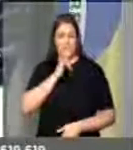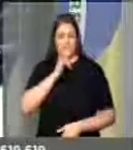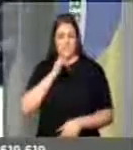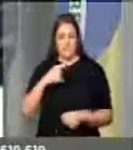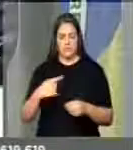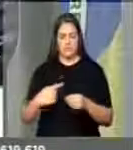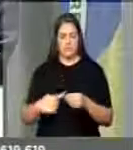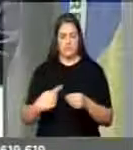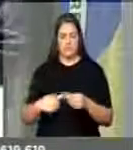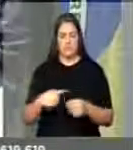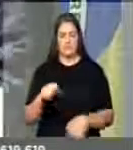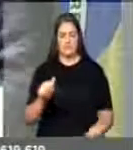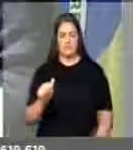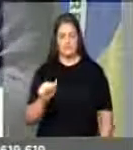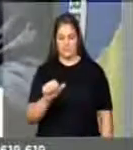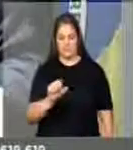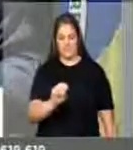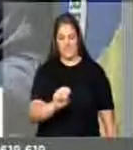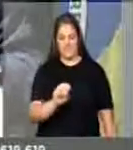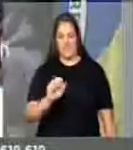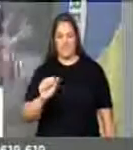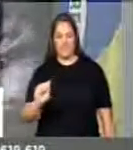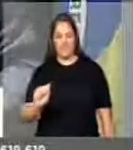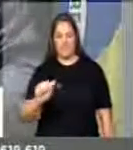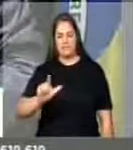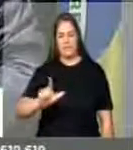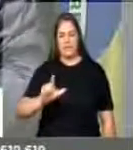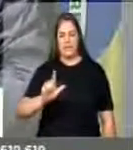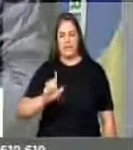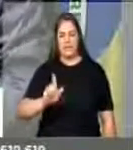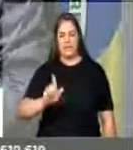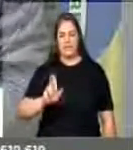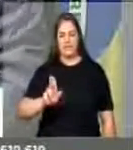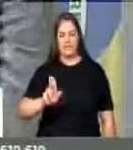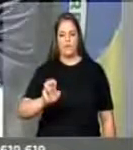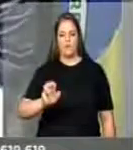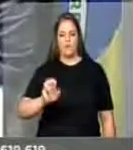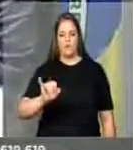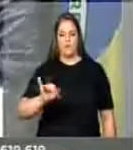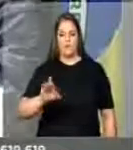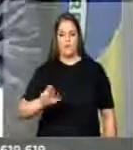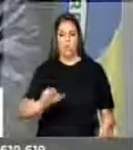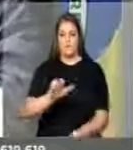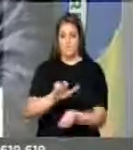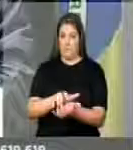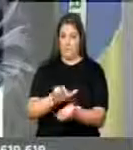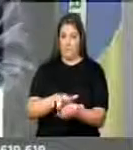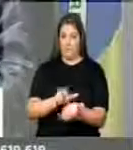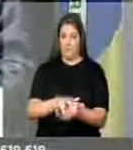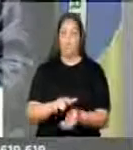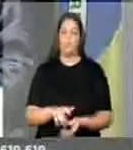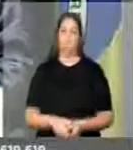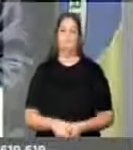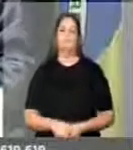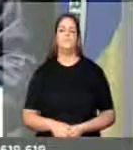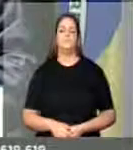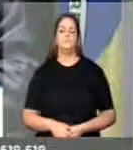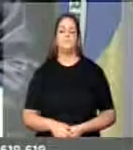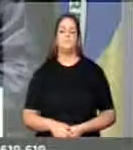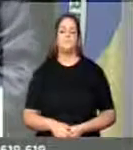Salgueiro, uma cidade importante no estado de Pernambuco, que inclusive nessa casa tem 2